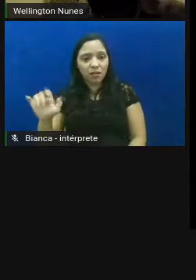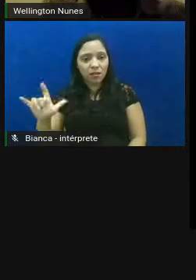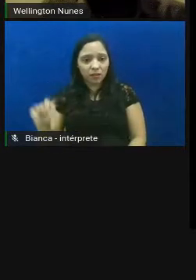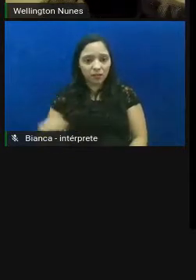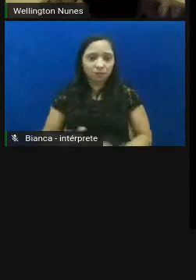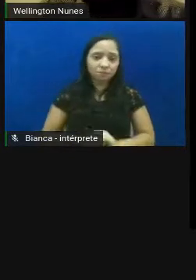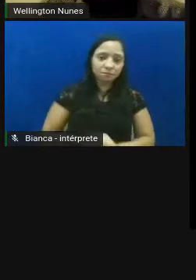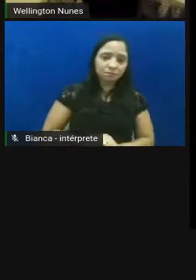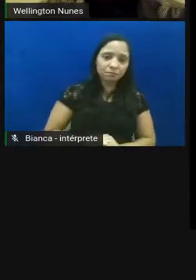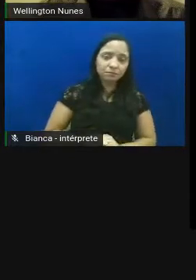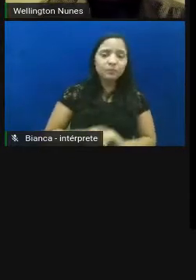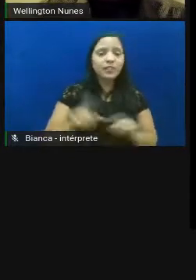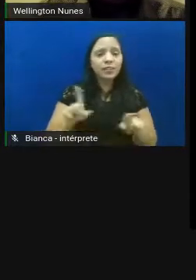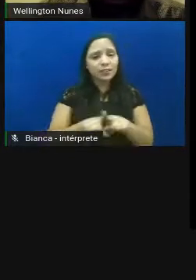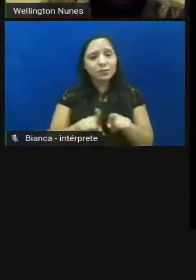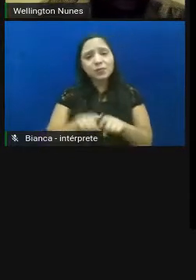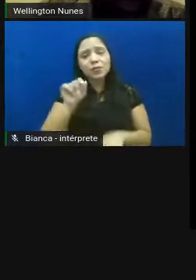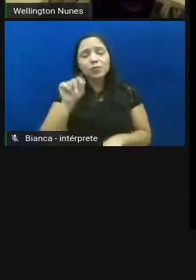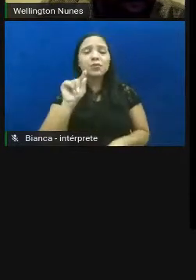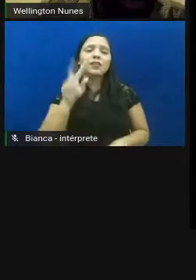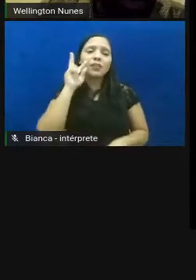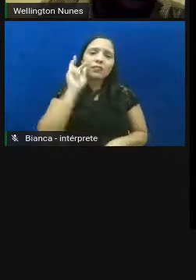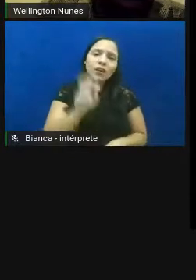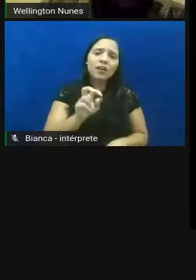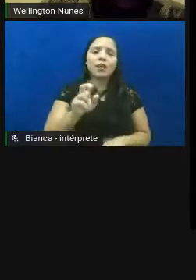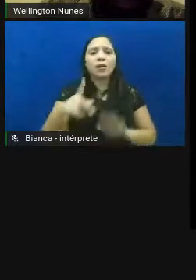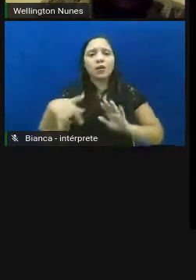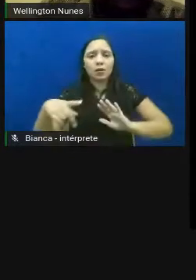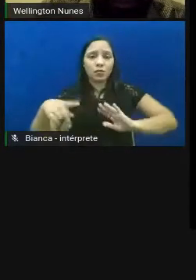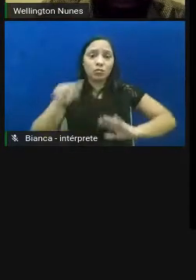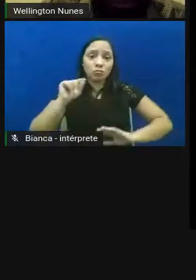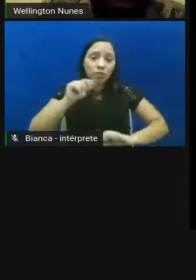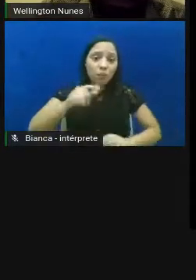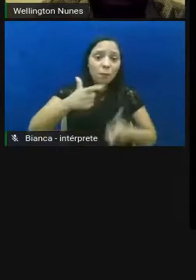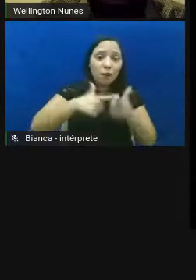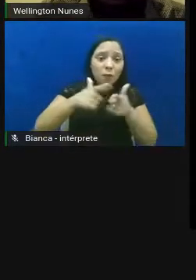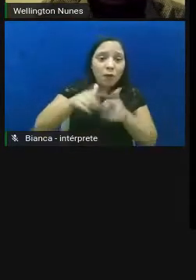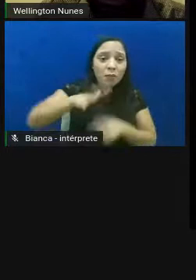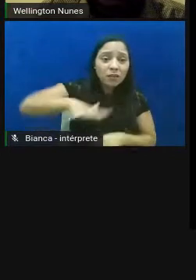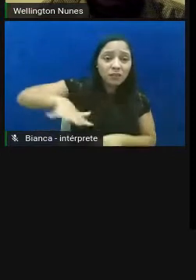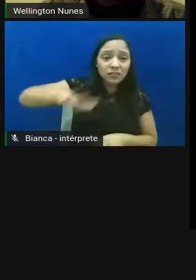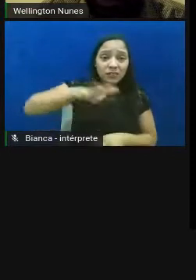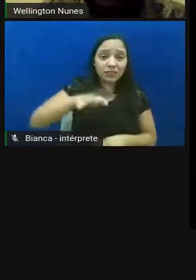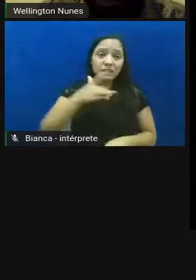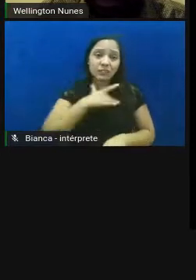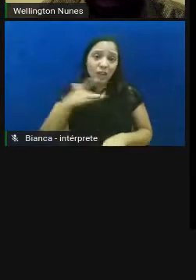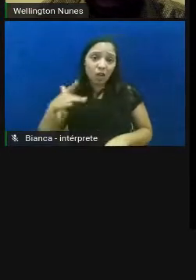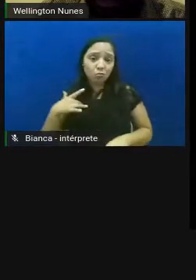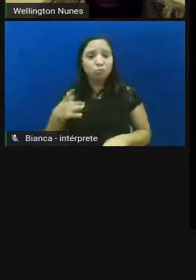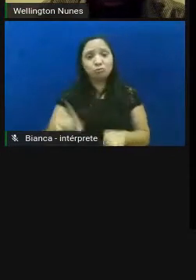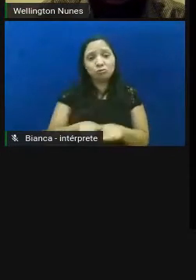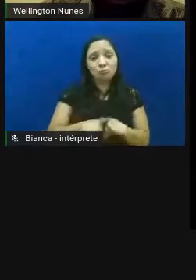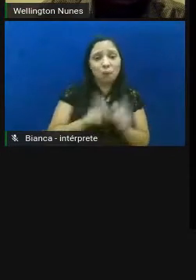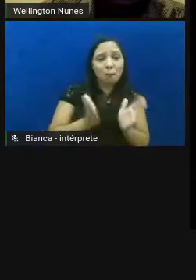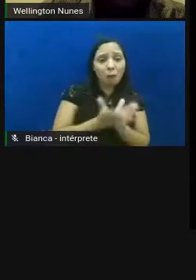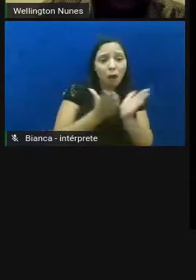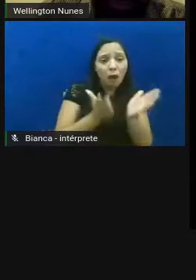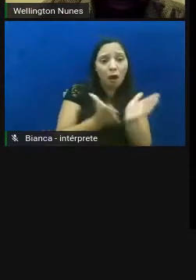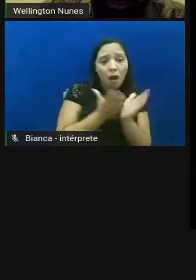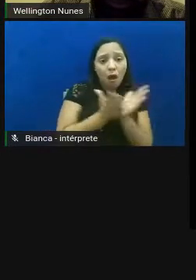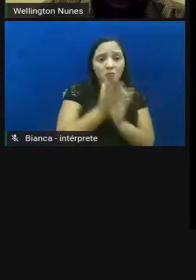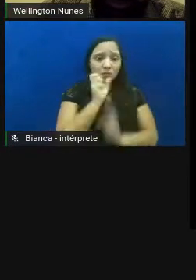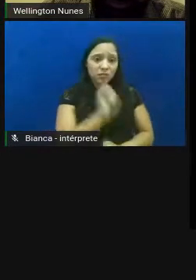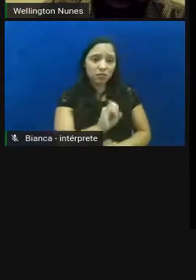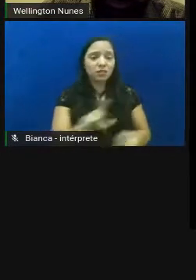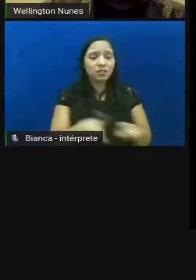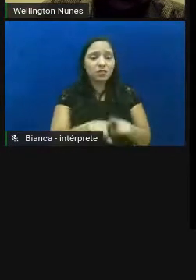Problemas ambientais, saúde e pobreza, tudo isso pode ser mapeado, então você tem as áreas mais afetadas pela pobreza, níveis de